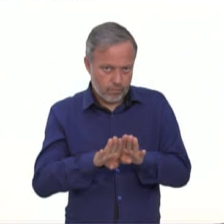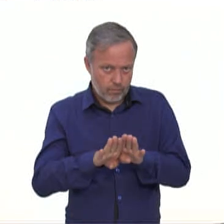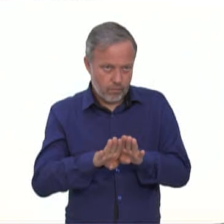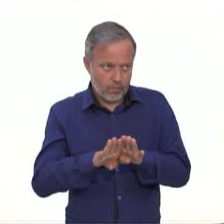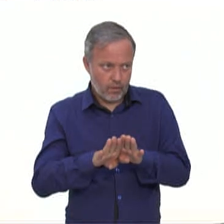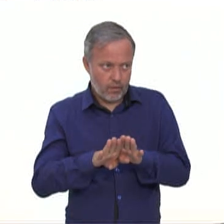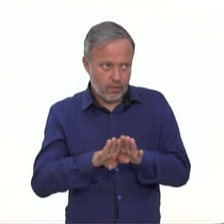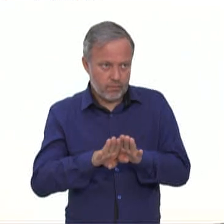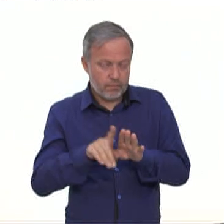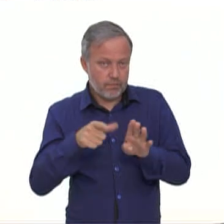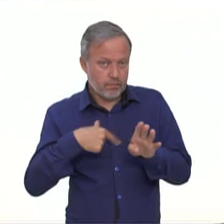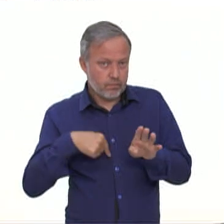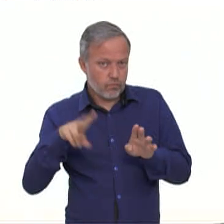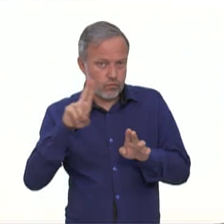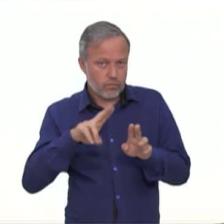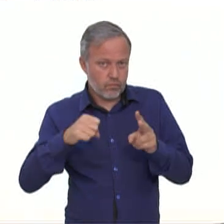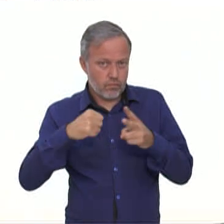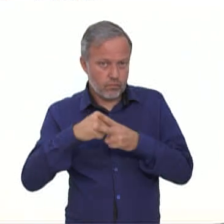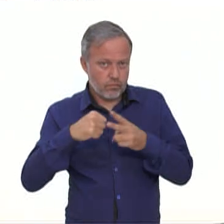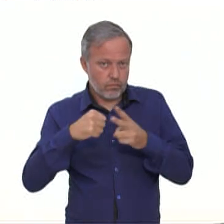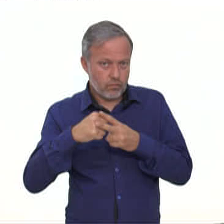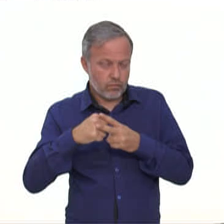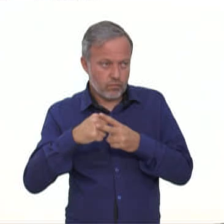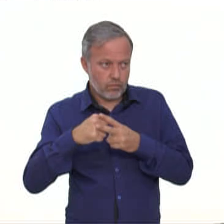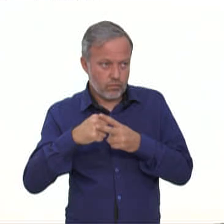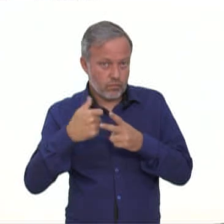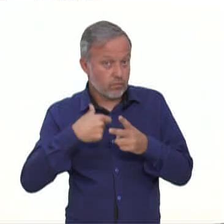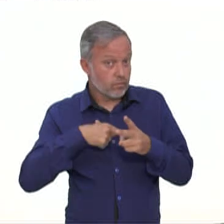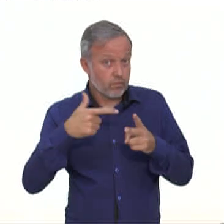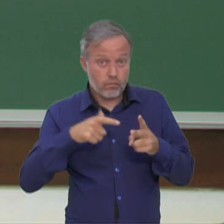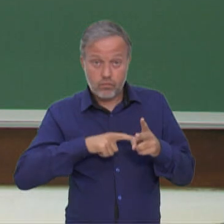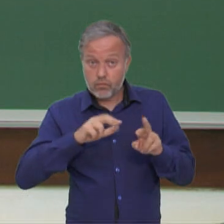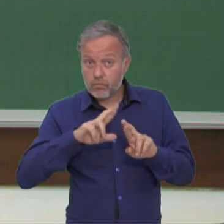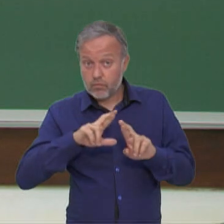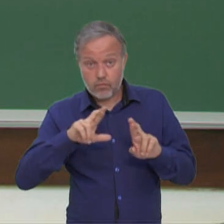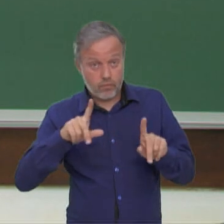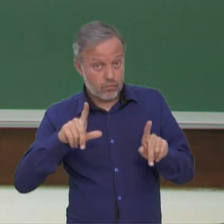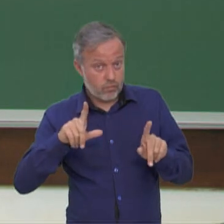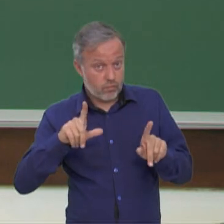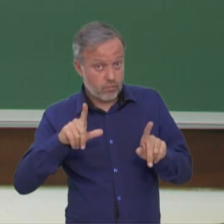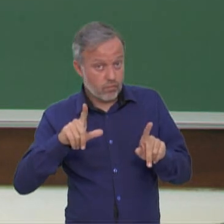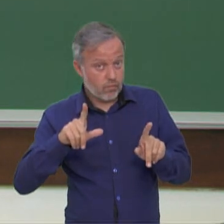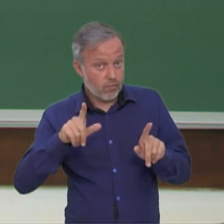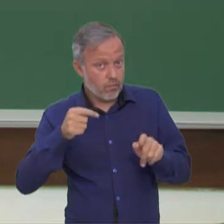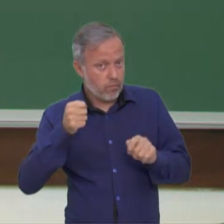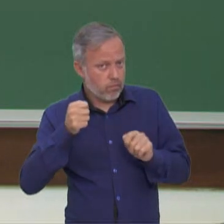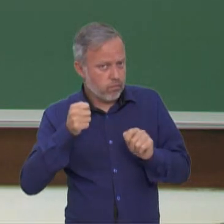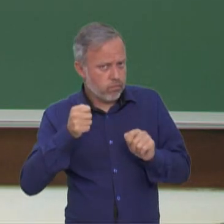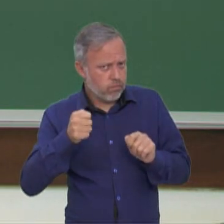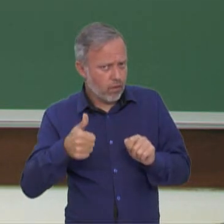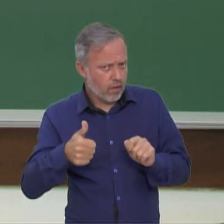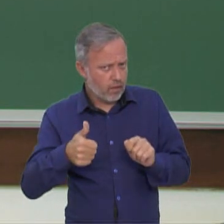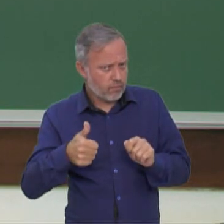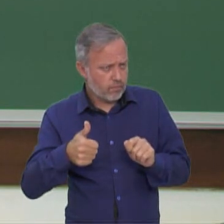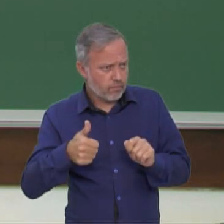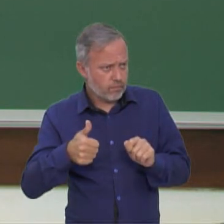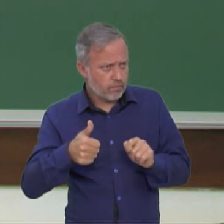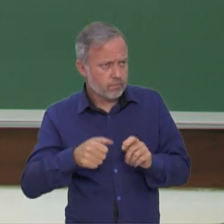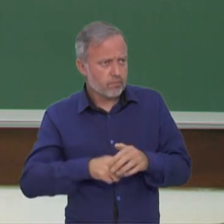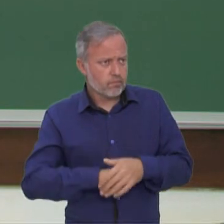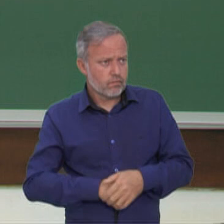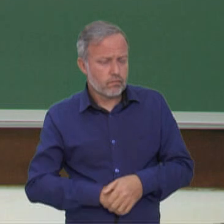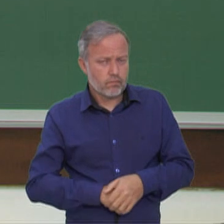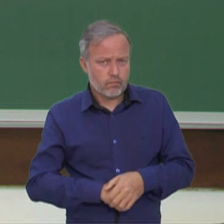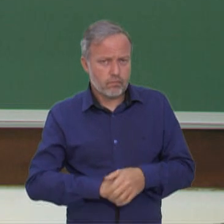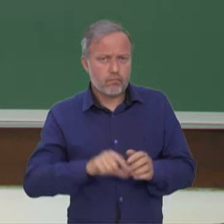ali dos verbos, enfim, não tem muita diferença uma biografia de uma autobiografia, senão essa questão mesmo, né,